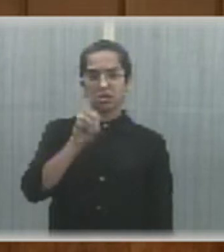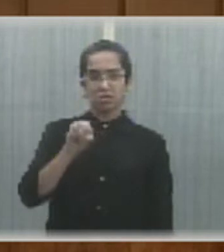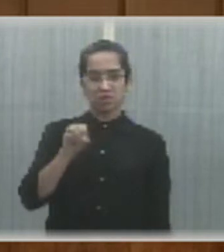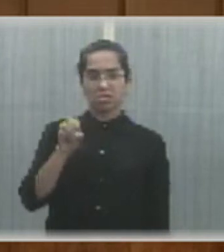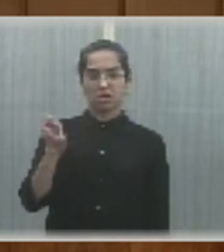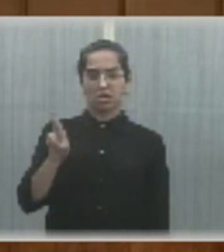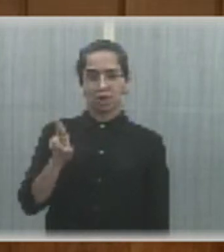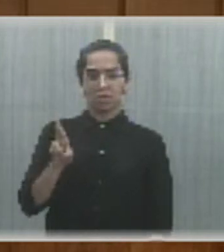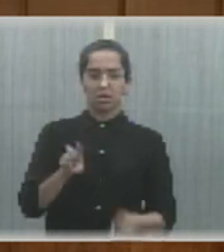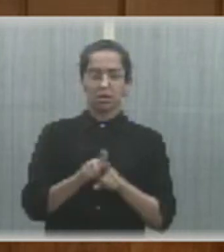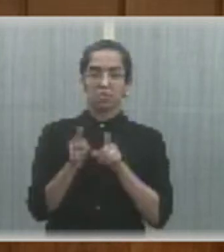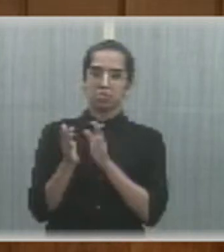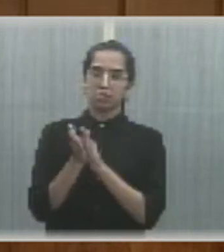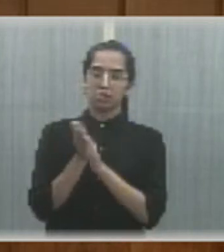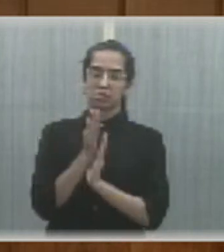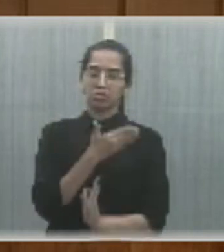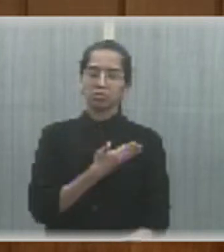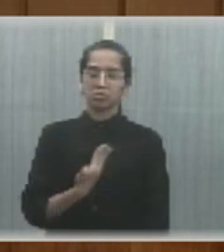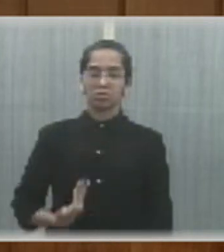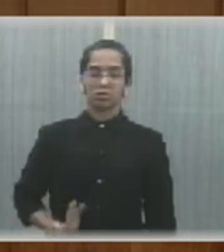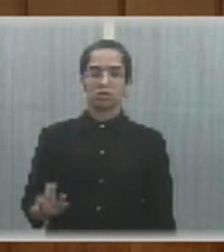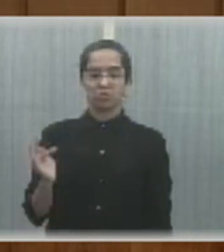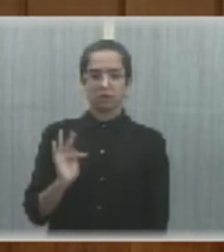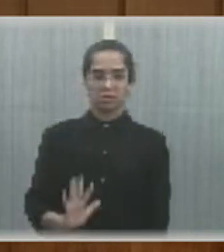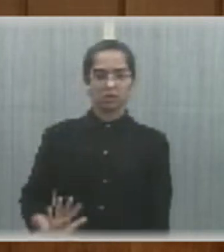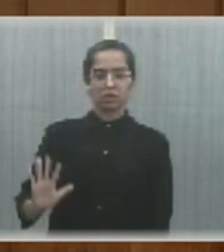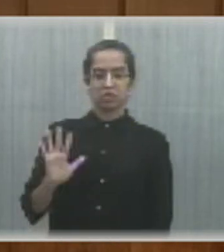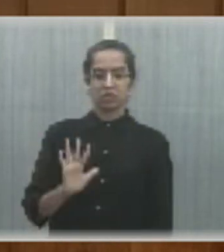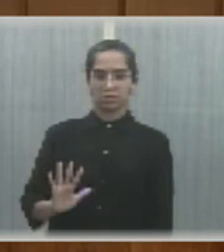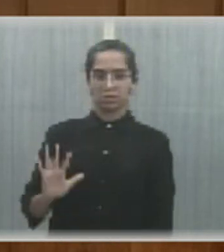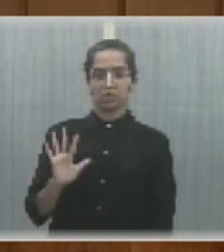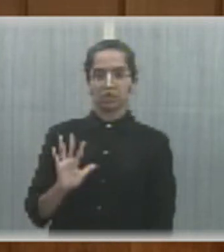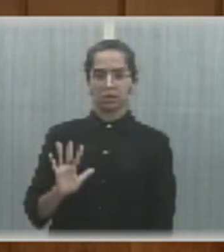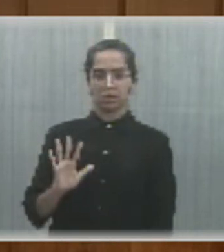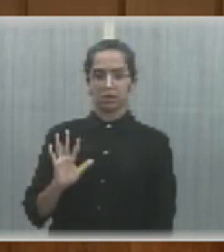5,50. E parabenizou o governo federal pelas